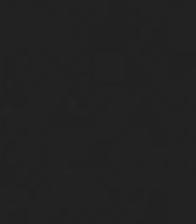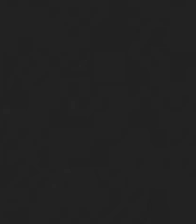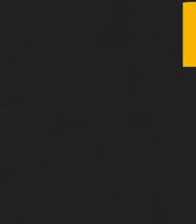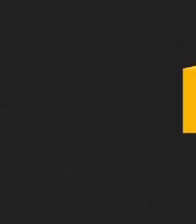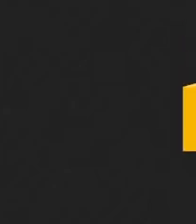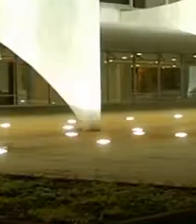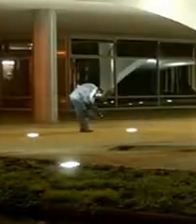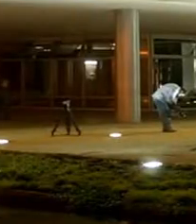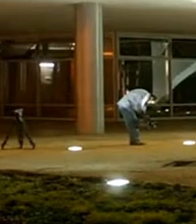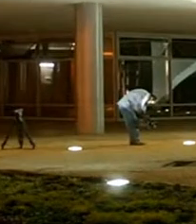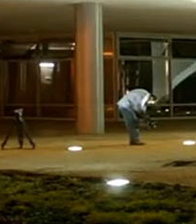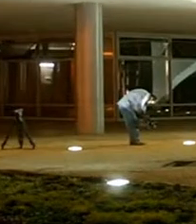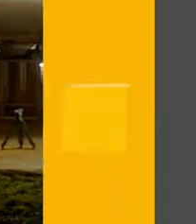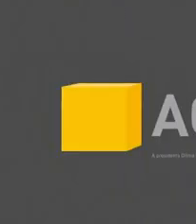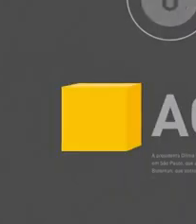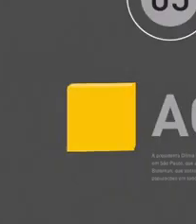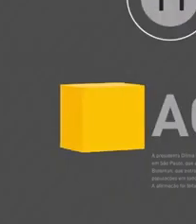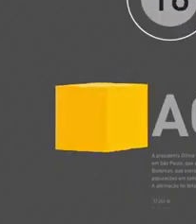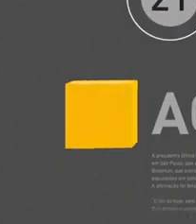ae